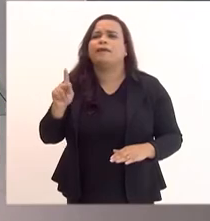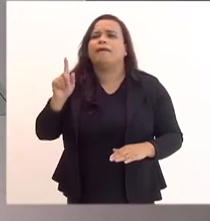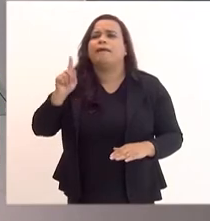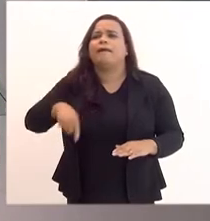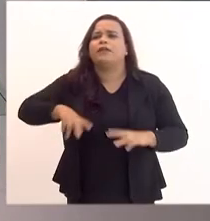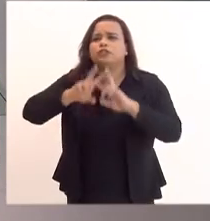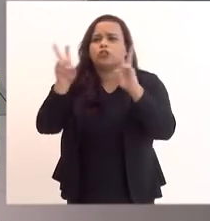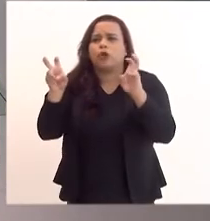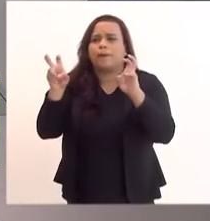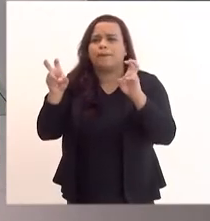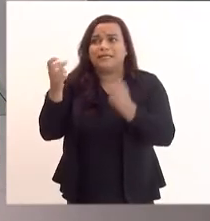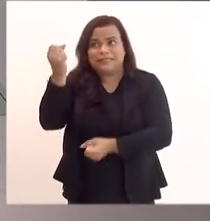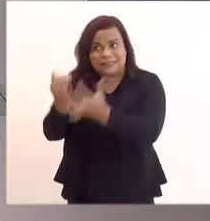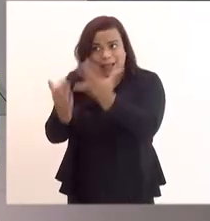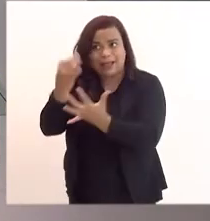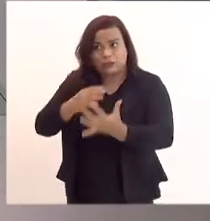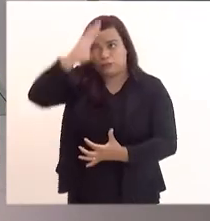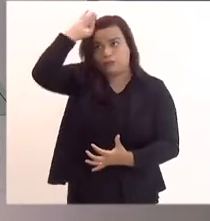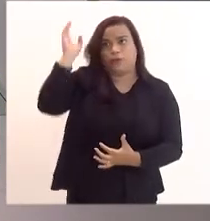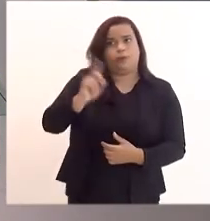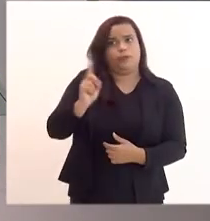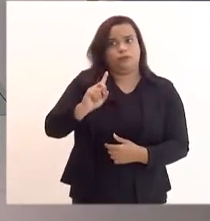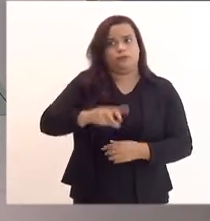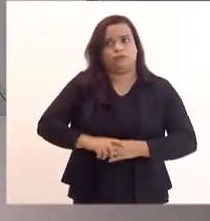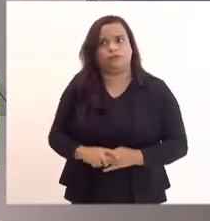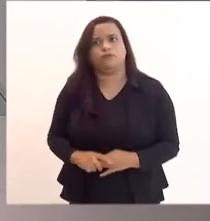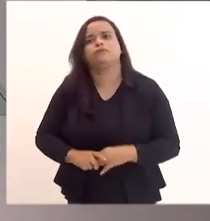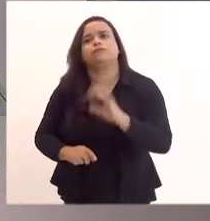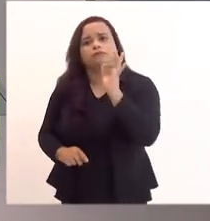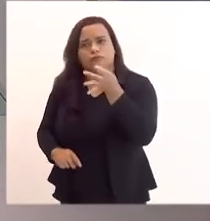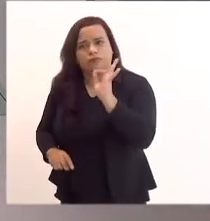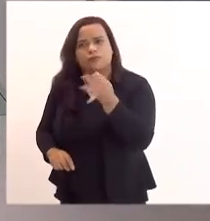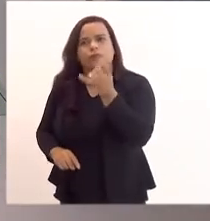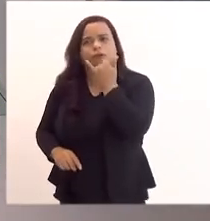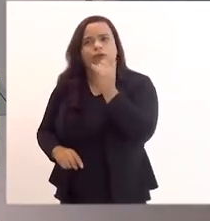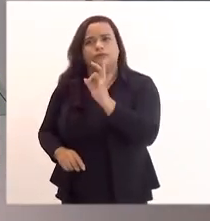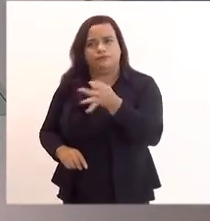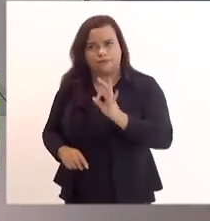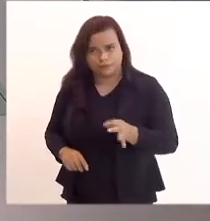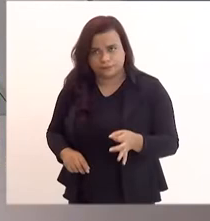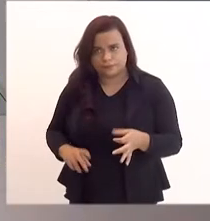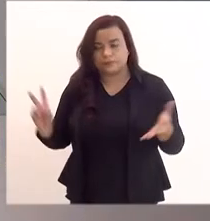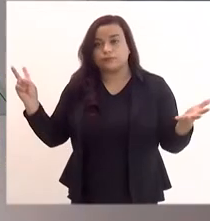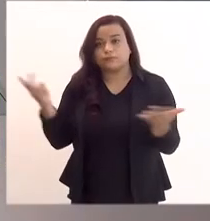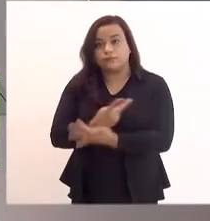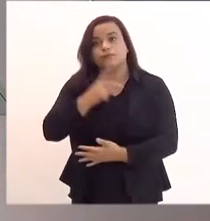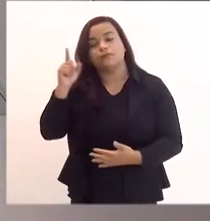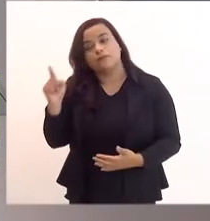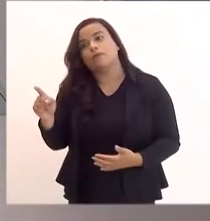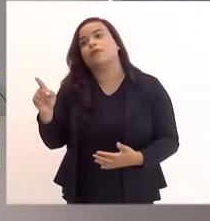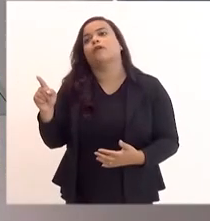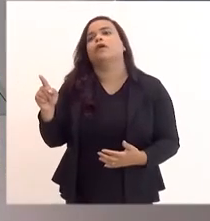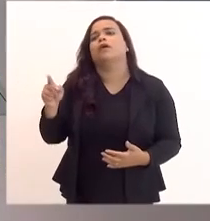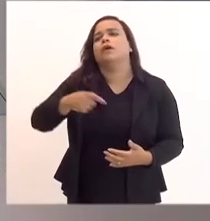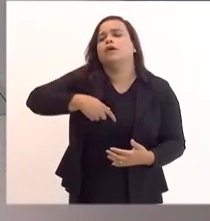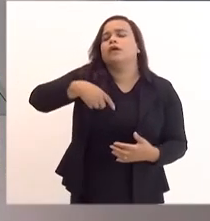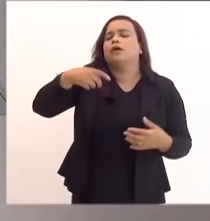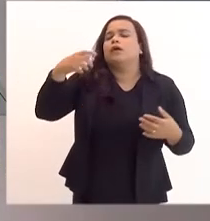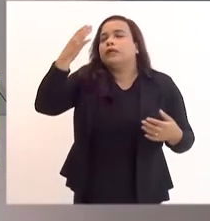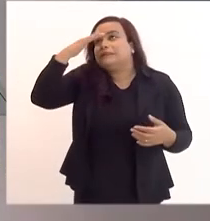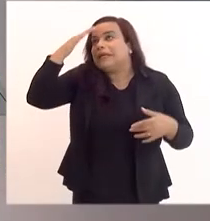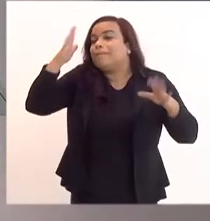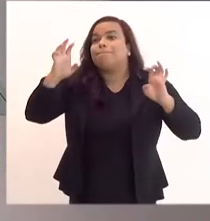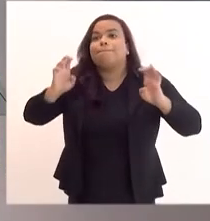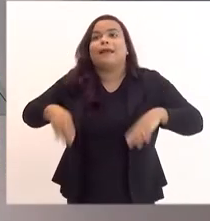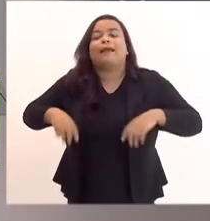Sobre os incêndios, perdão. Incêndio. Errei o... É. E naquela ocasião, nós não tínhamos ainda o perfeito entendimento de que se